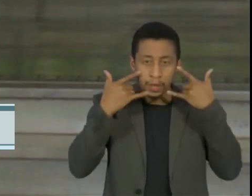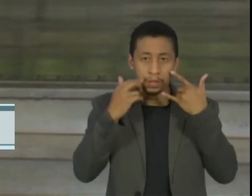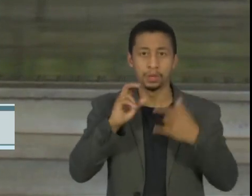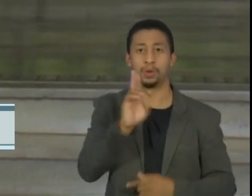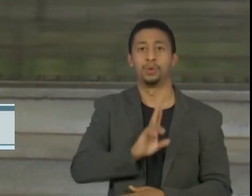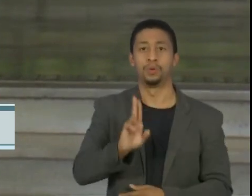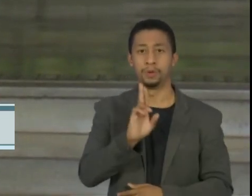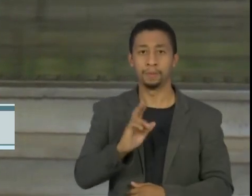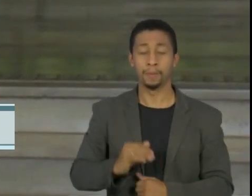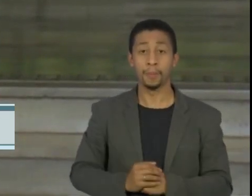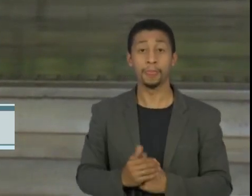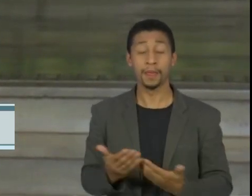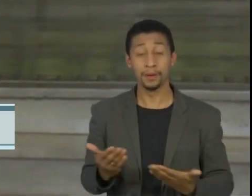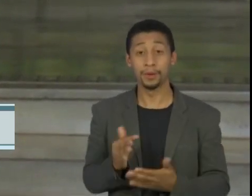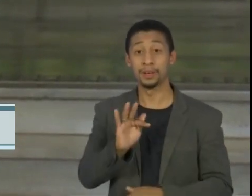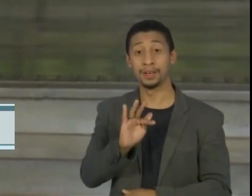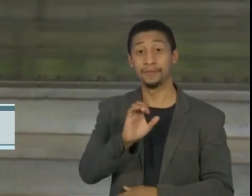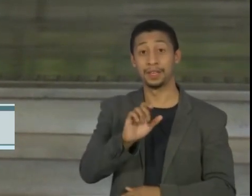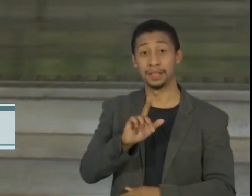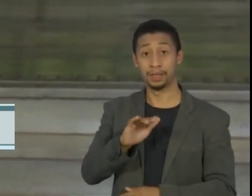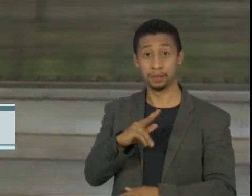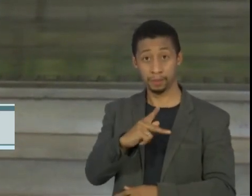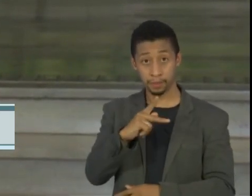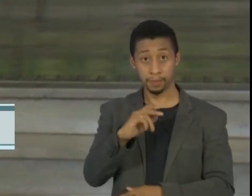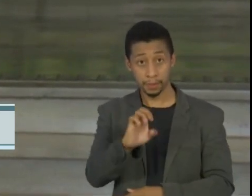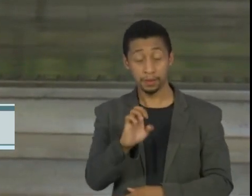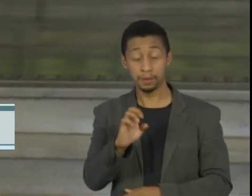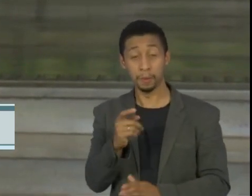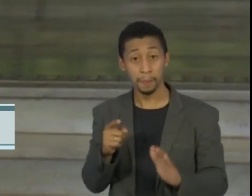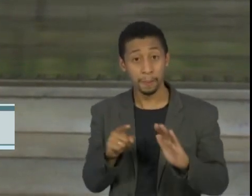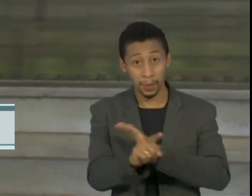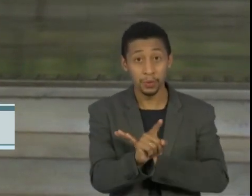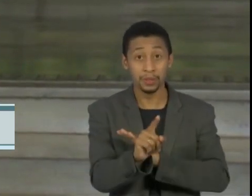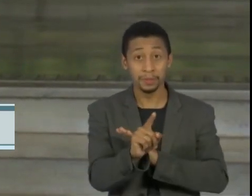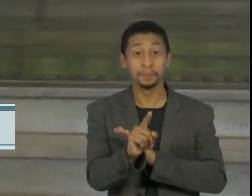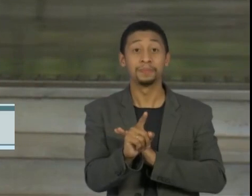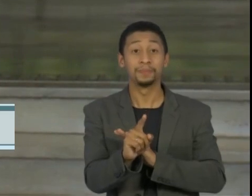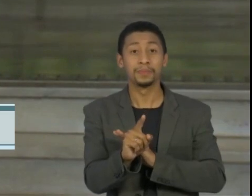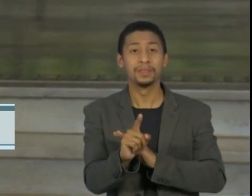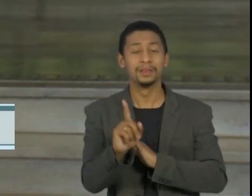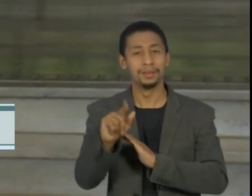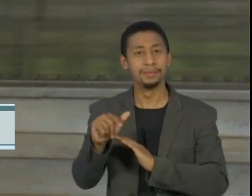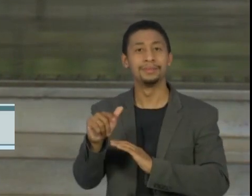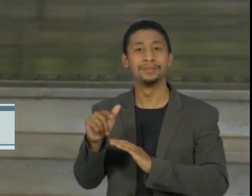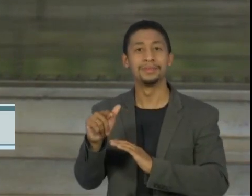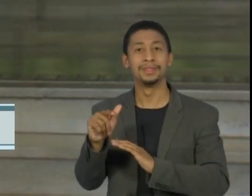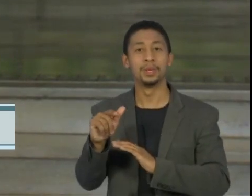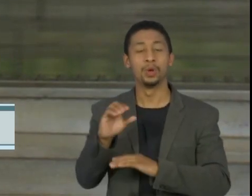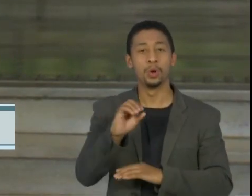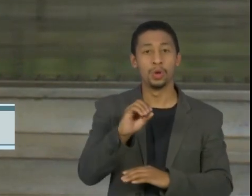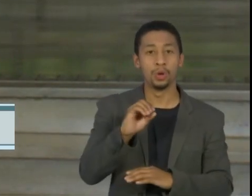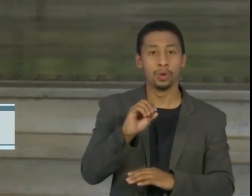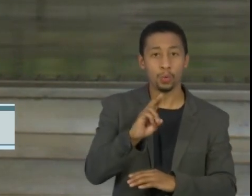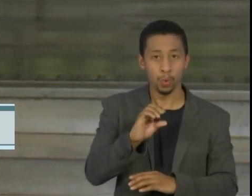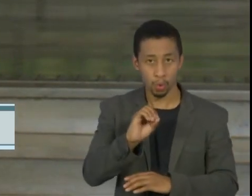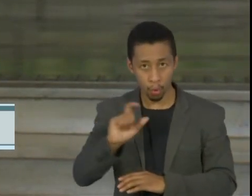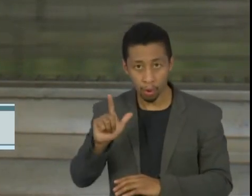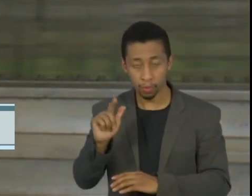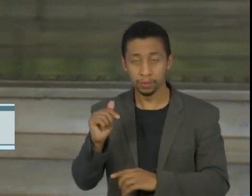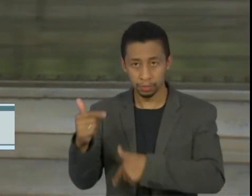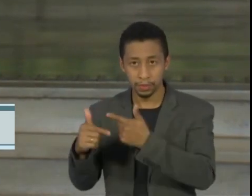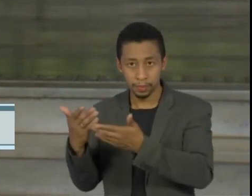agora a Felipe Pereira, que é a penúltima pergunta de hoje. Felipe Pereira, do portal UOL. Felipe, boa tarde, obrigado